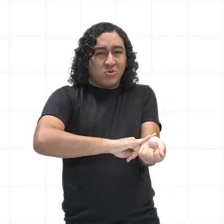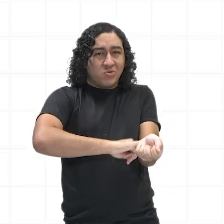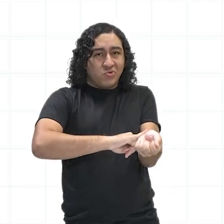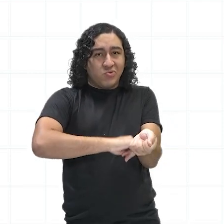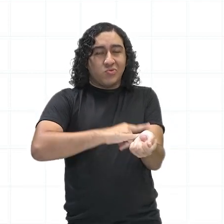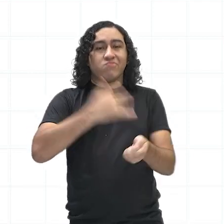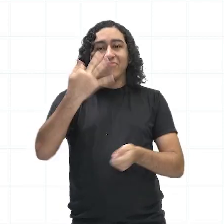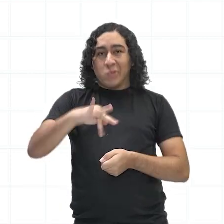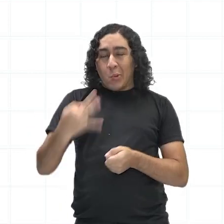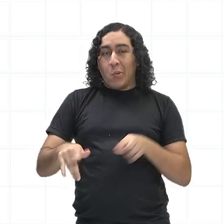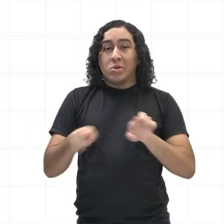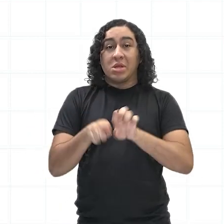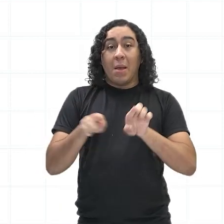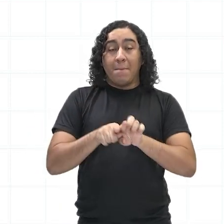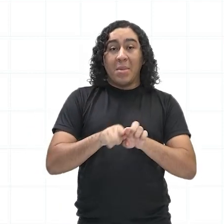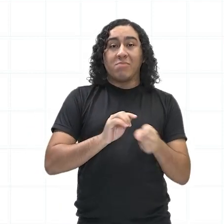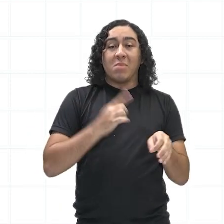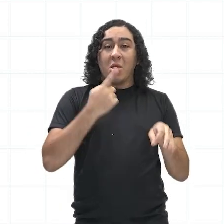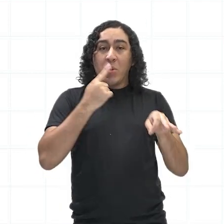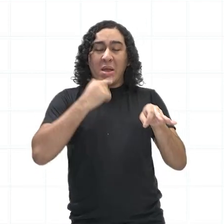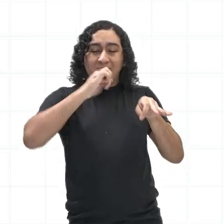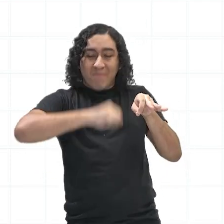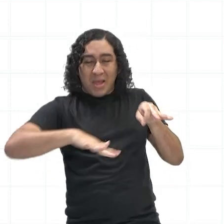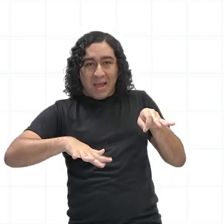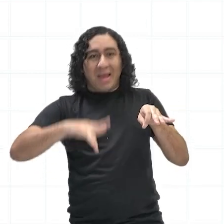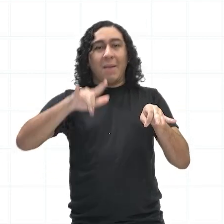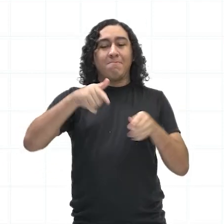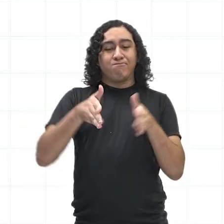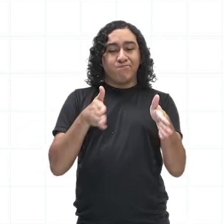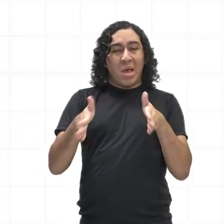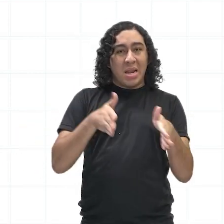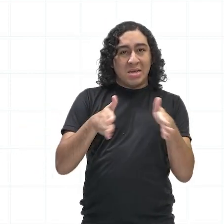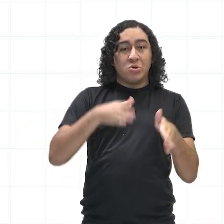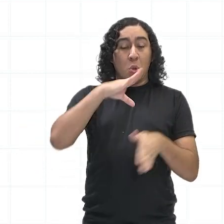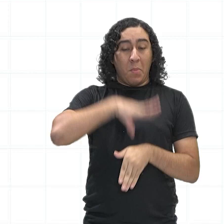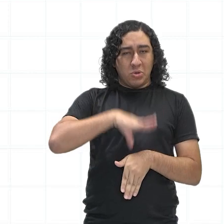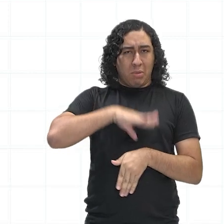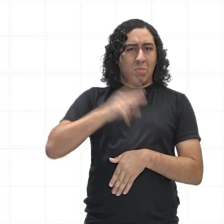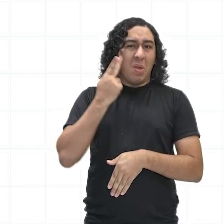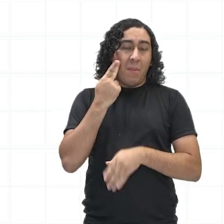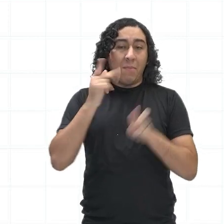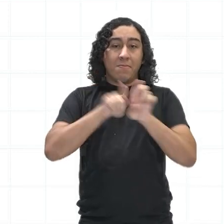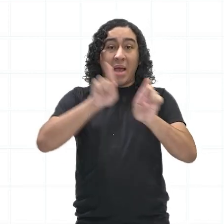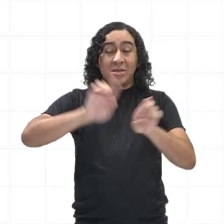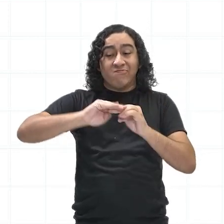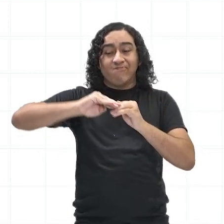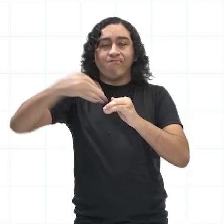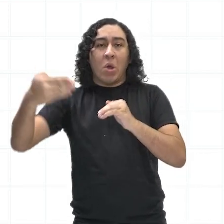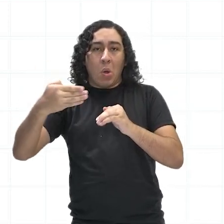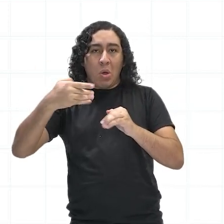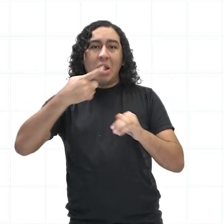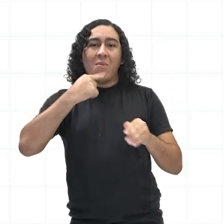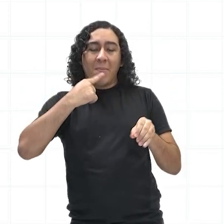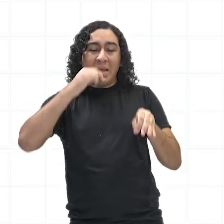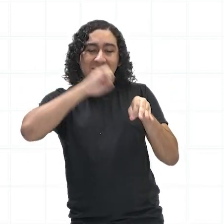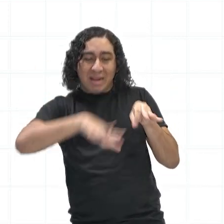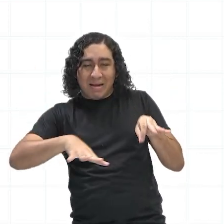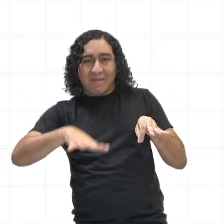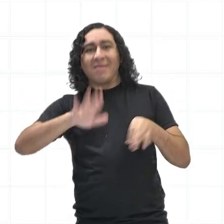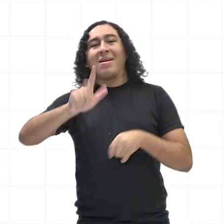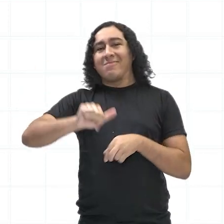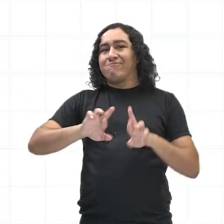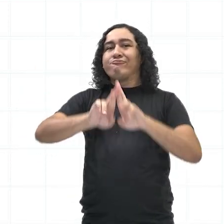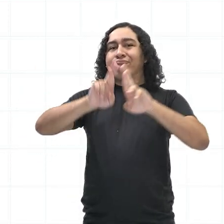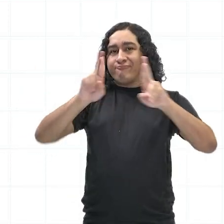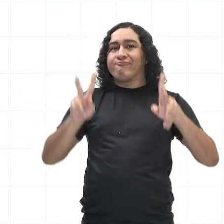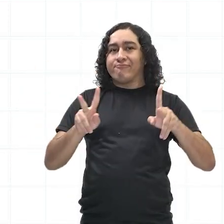sangramento fora do período menstrual. A gente sabe que dentro do período menstrual pode ser normal, mas fora, né, um sangramento fora desse período pode